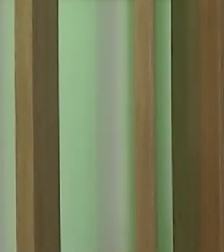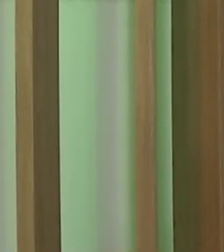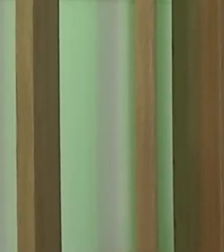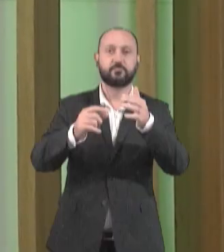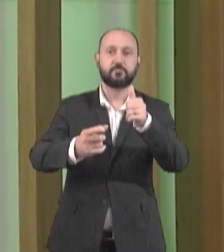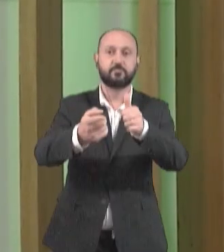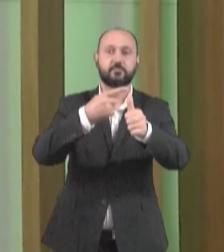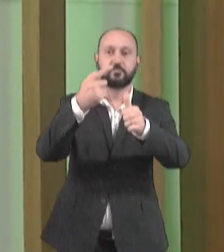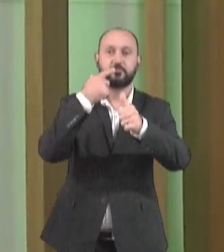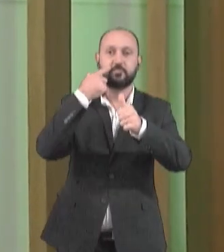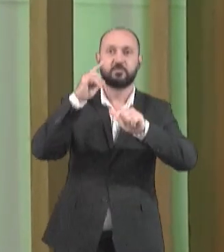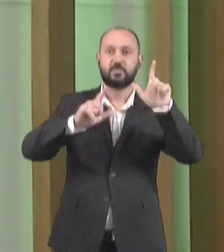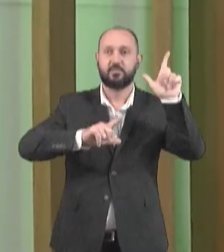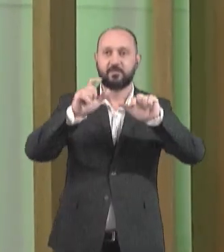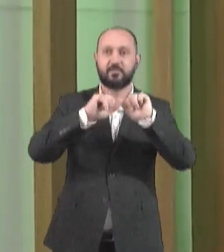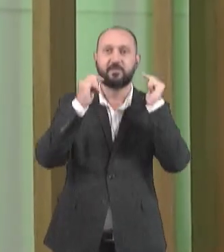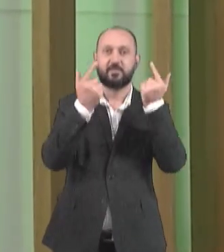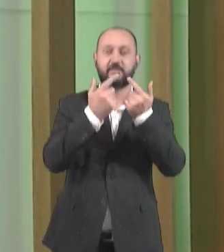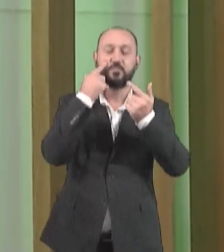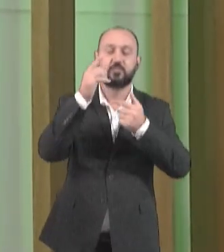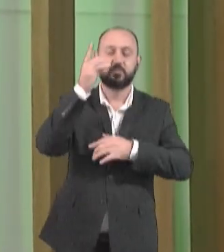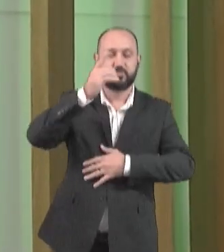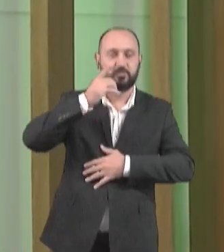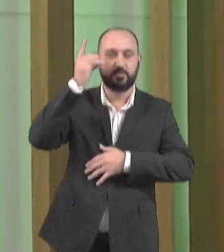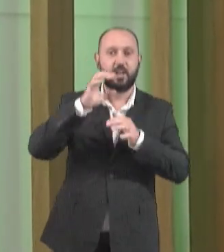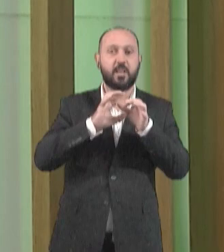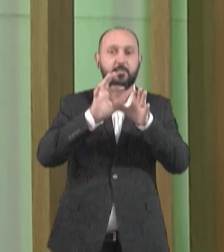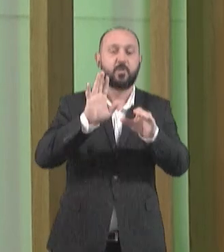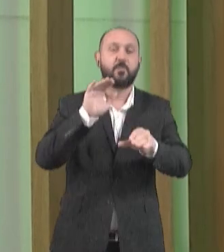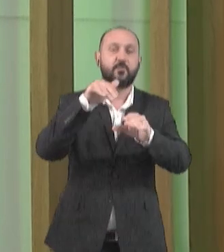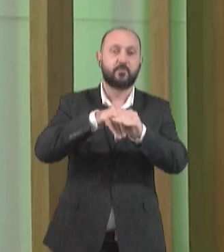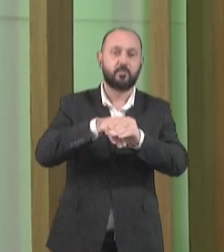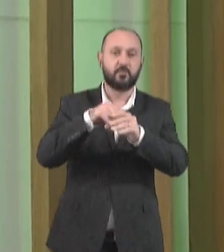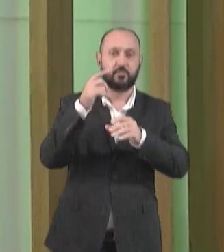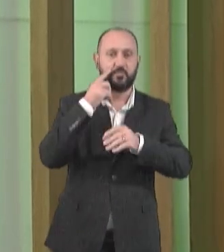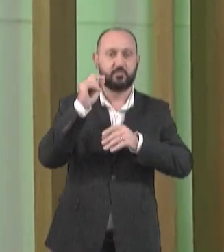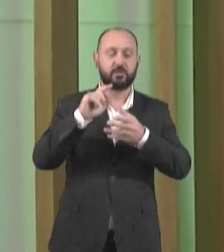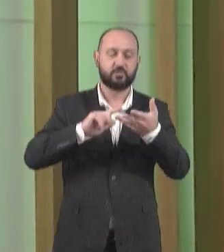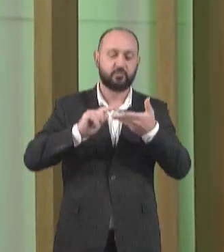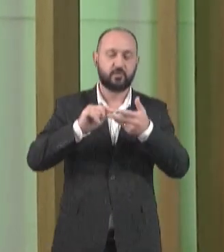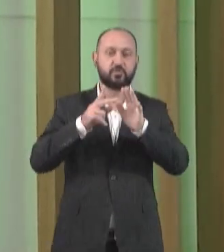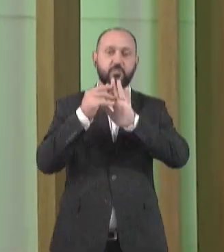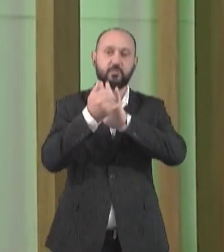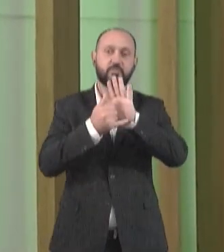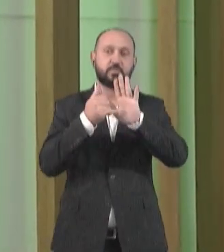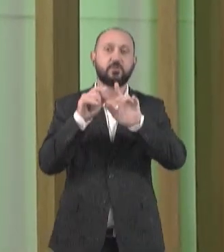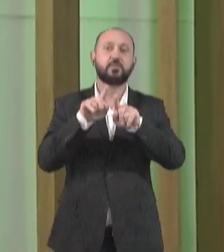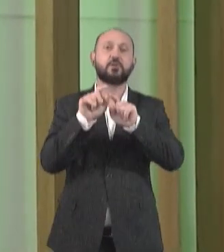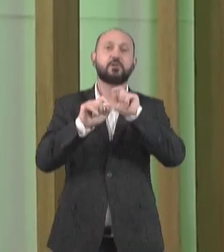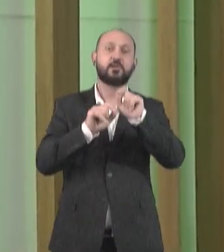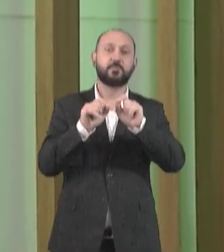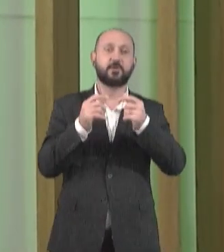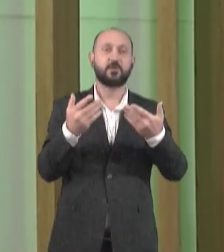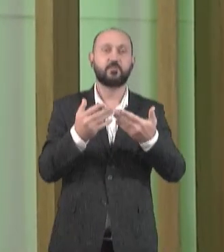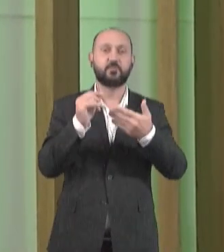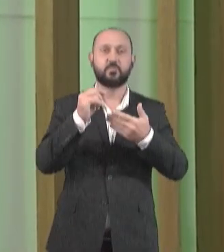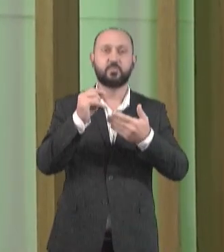nessa quarta na TV Alemes. Os parlamentares liberaram para votação do plenário vários projetos de lei, incluindo